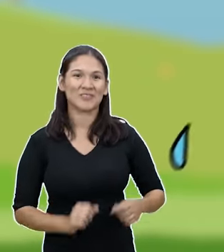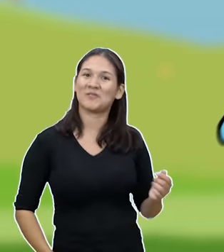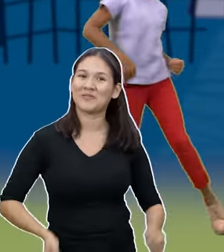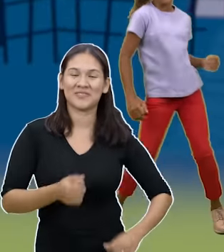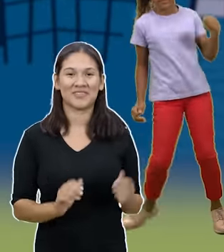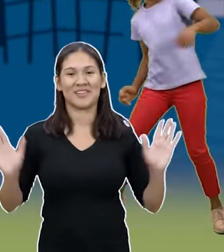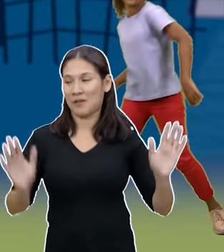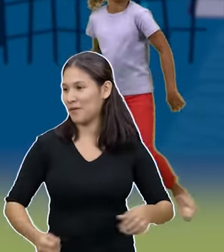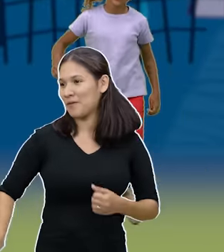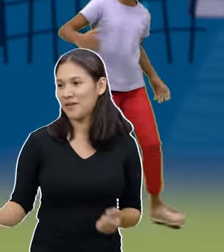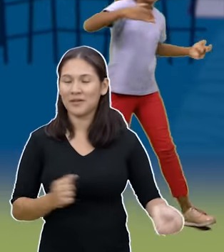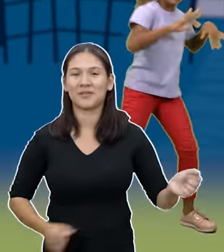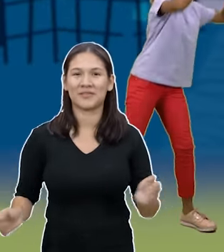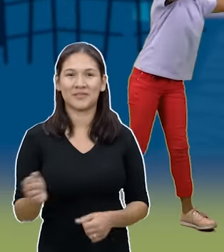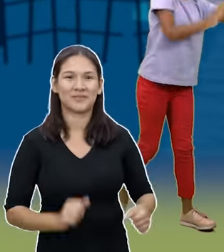Hey!